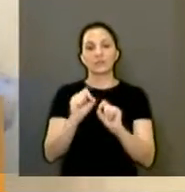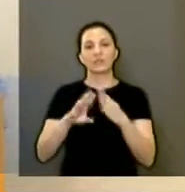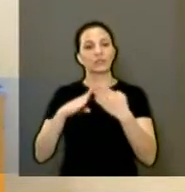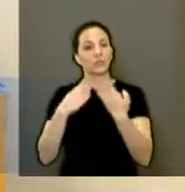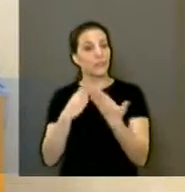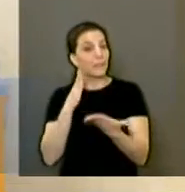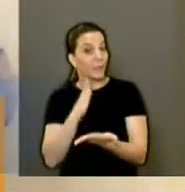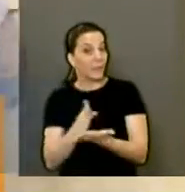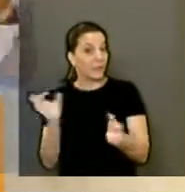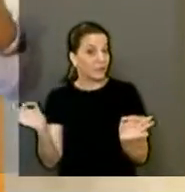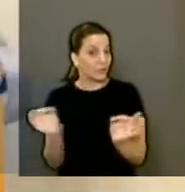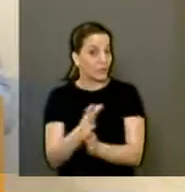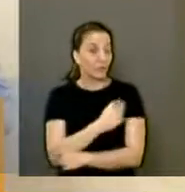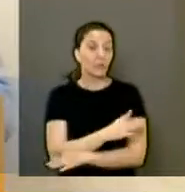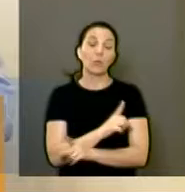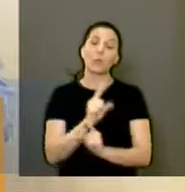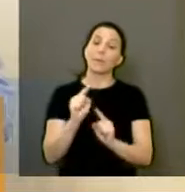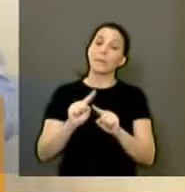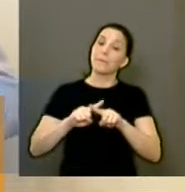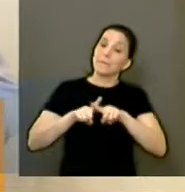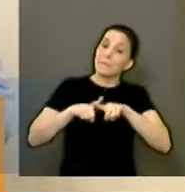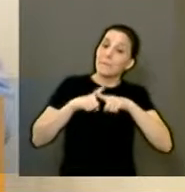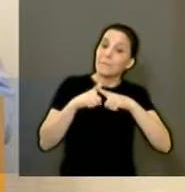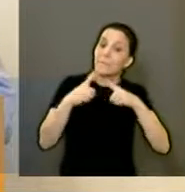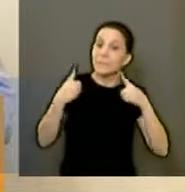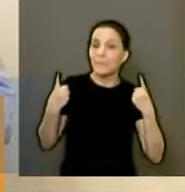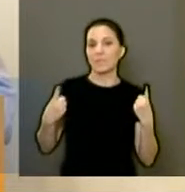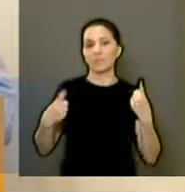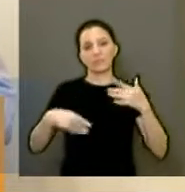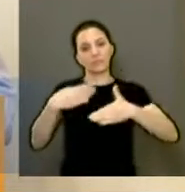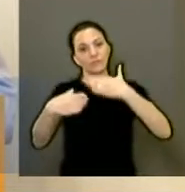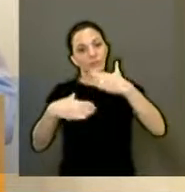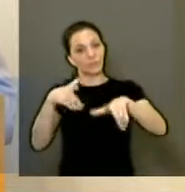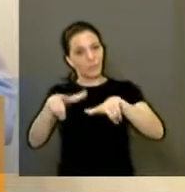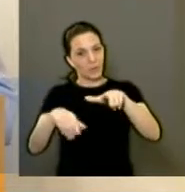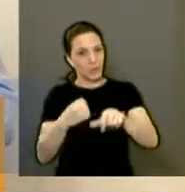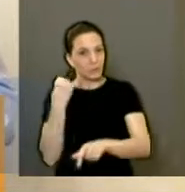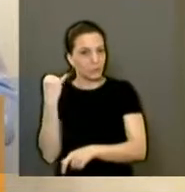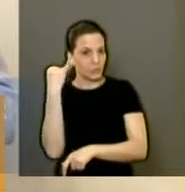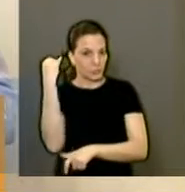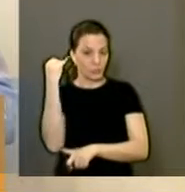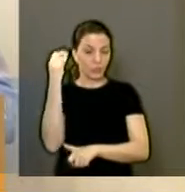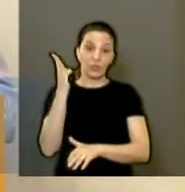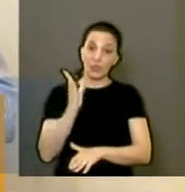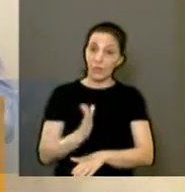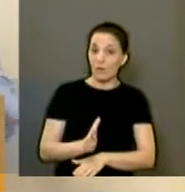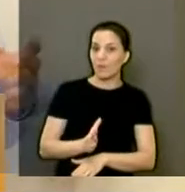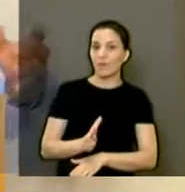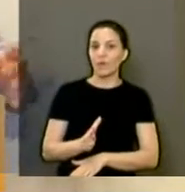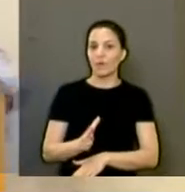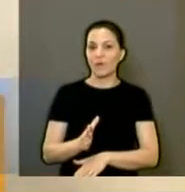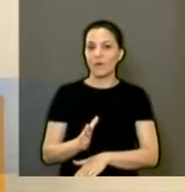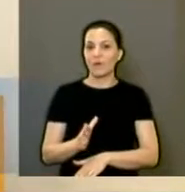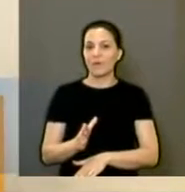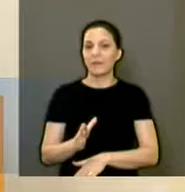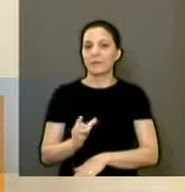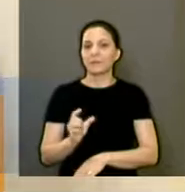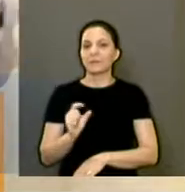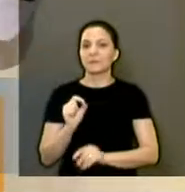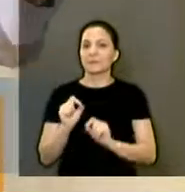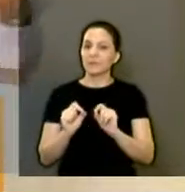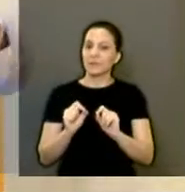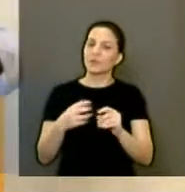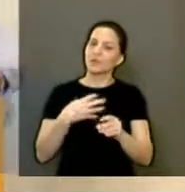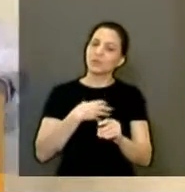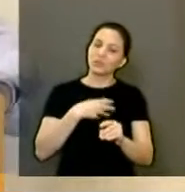paradas em terminar mas ele fez agora a situação que